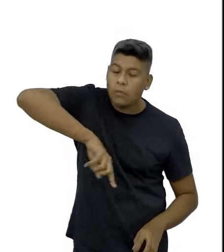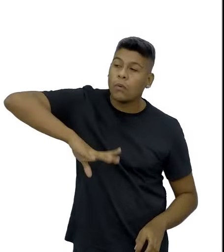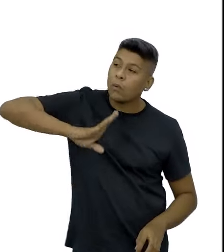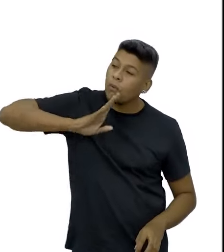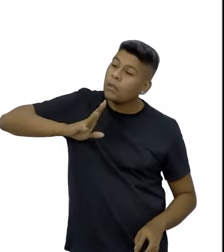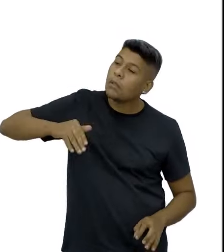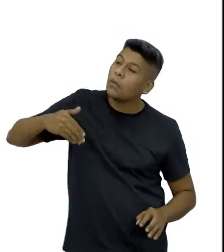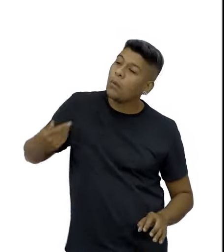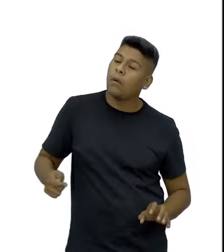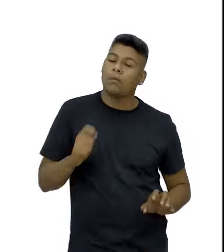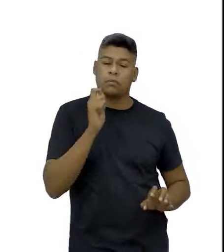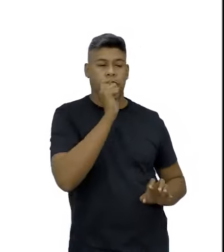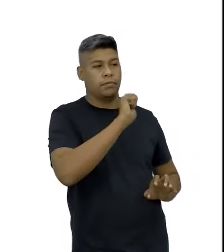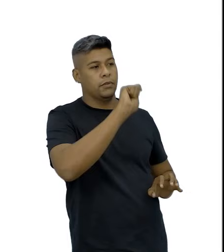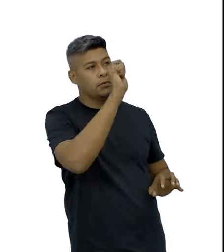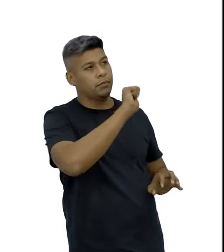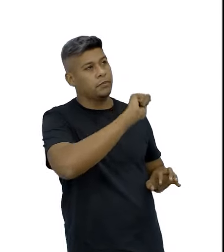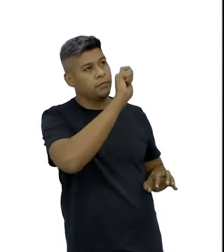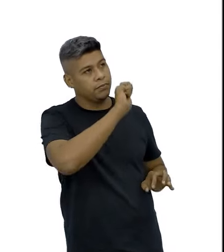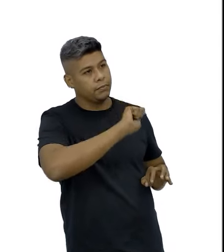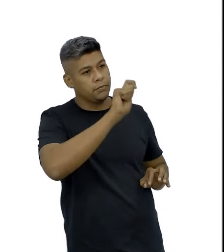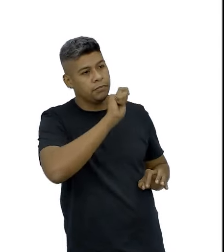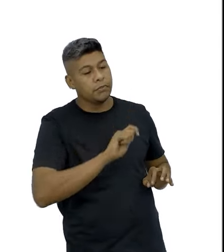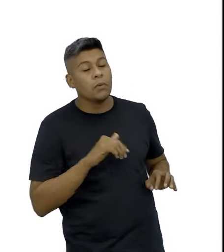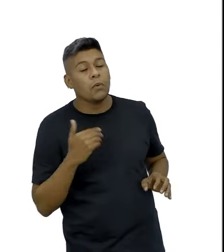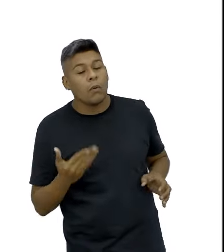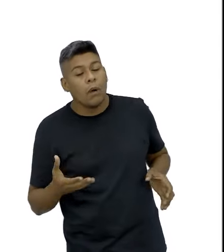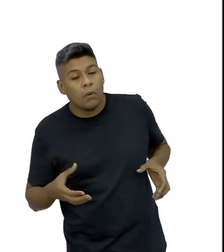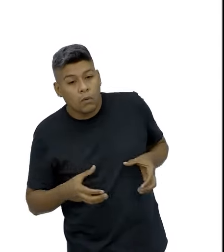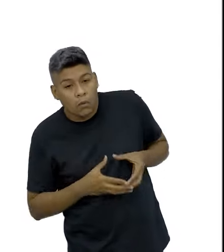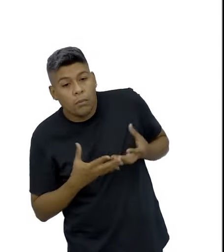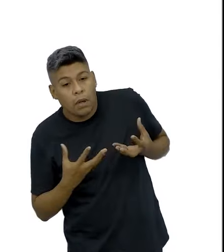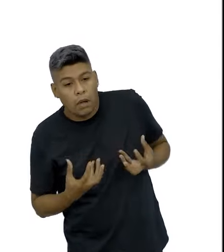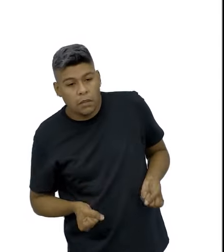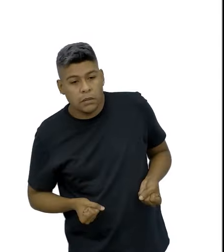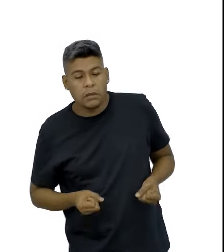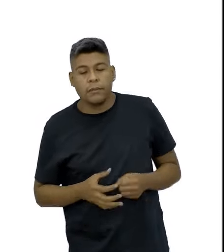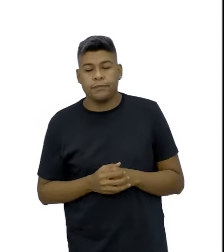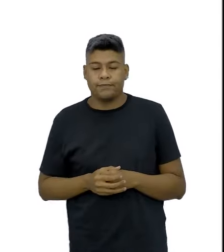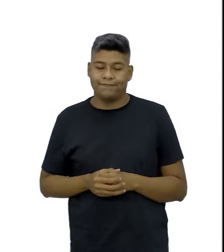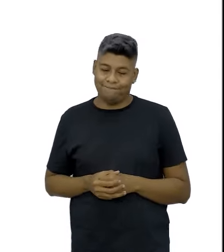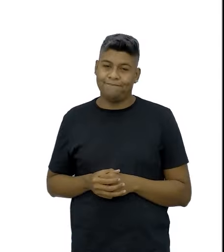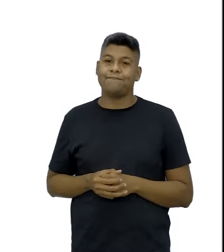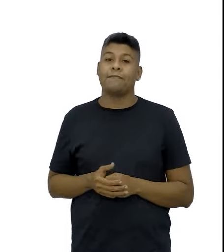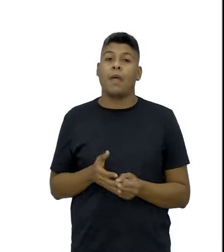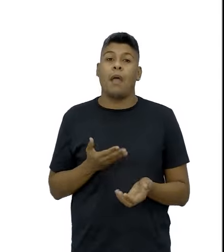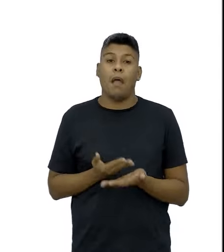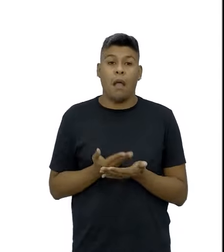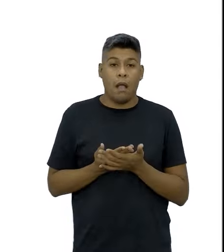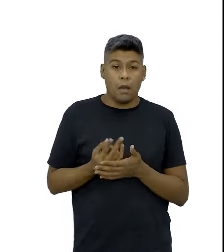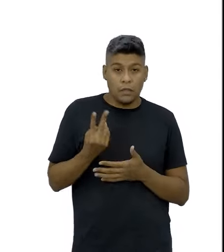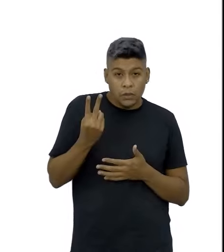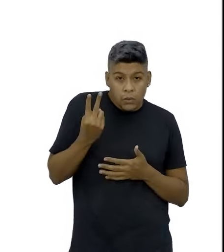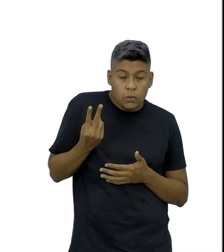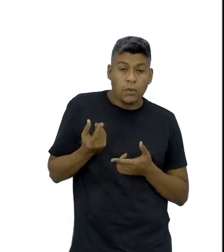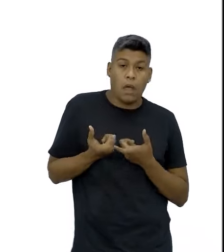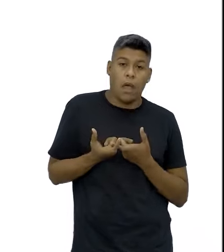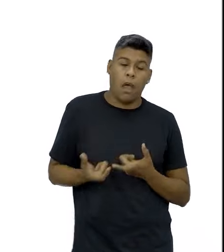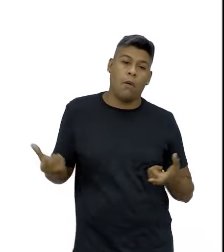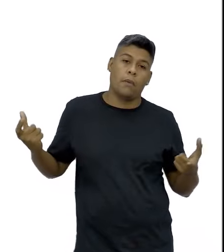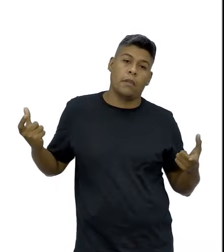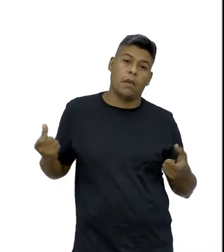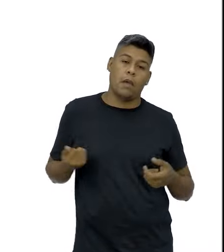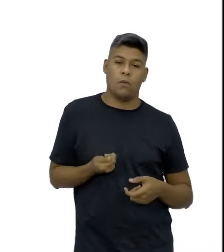a turma que vai receber o texto produzido. Na aula 2, eles ampliarão o repertório. Então,